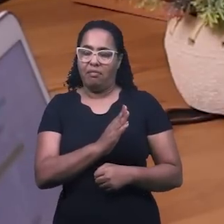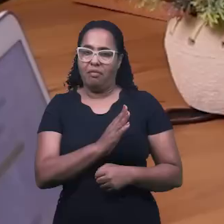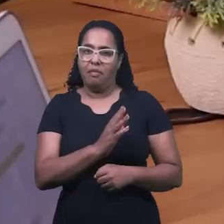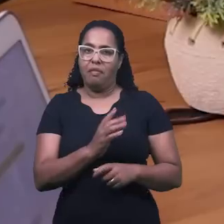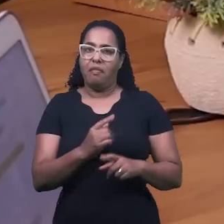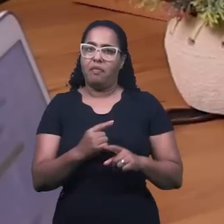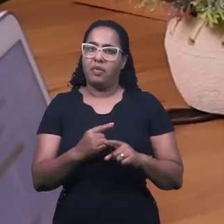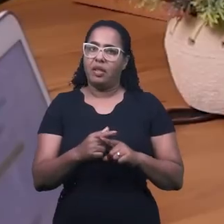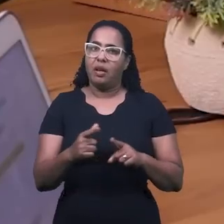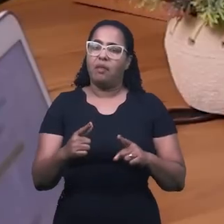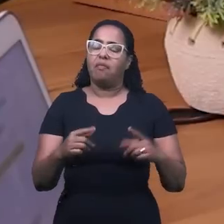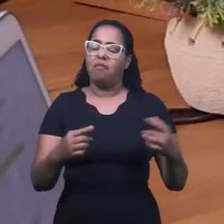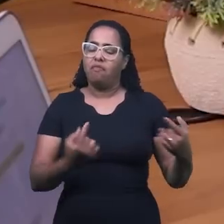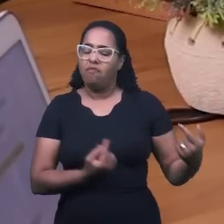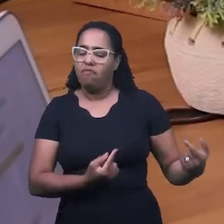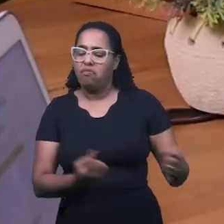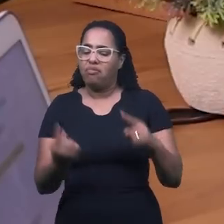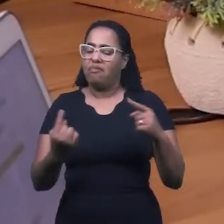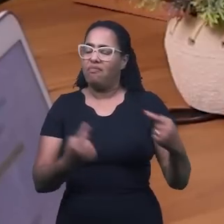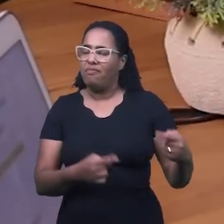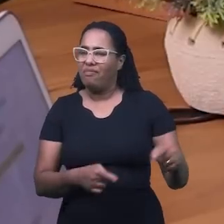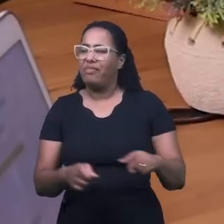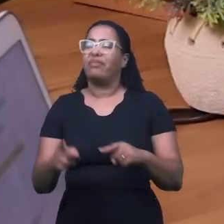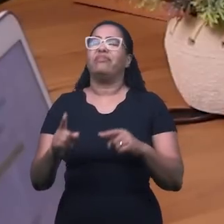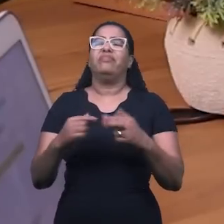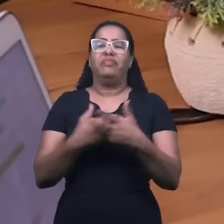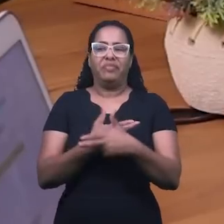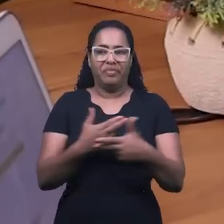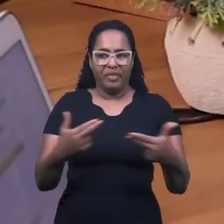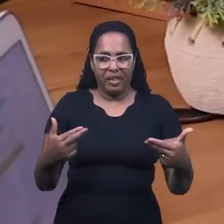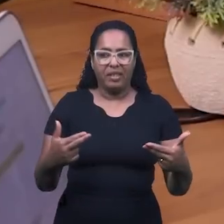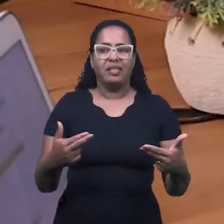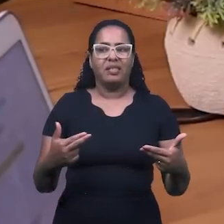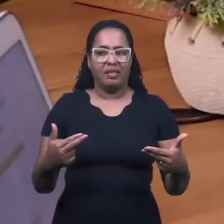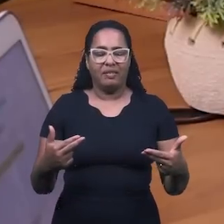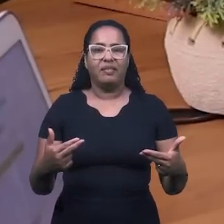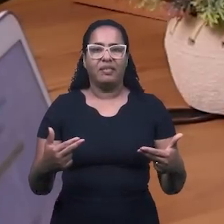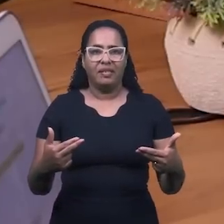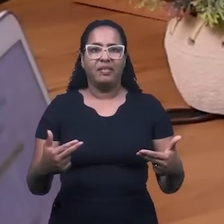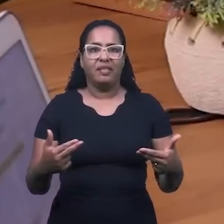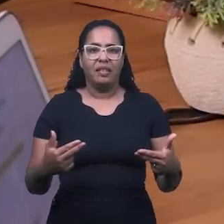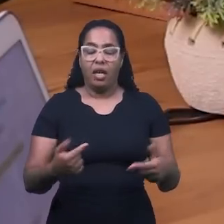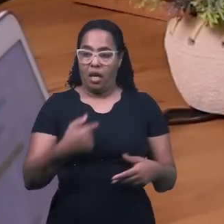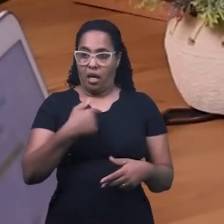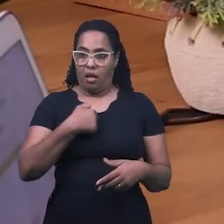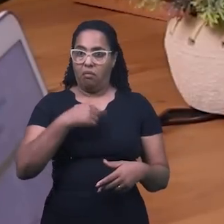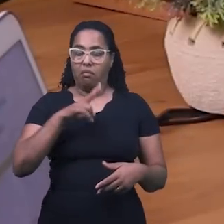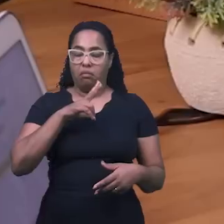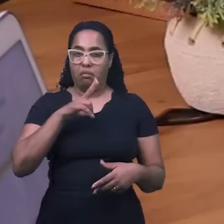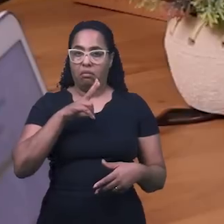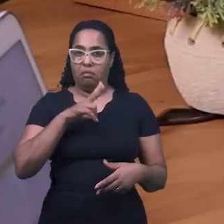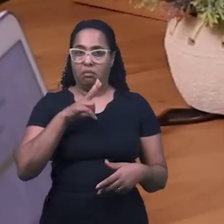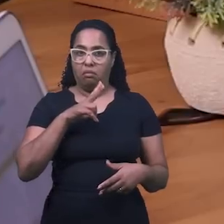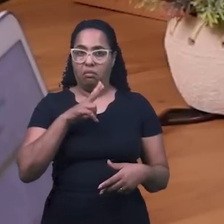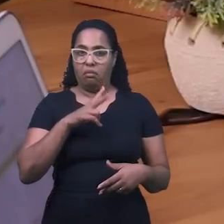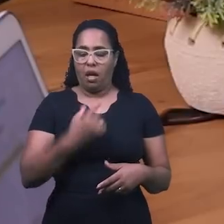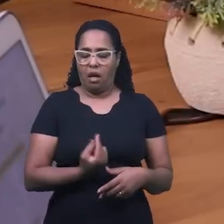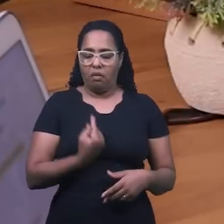dele. Então, assim, são muitas as investidas, muitas, né? E